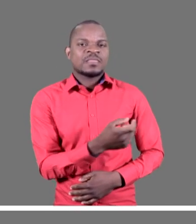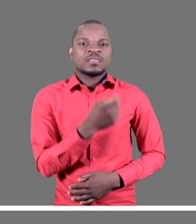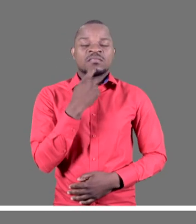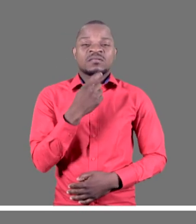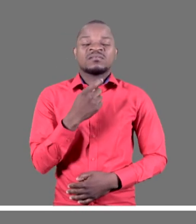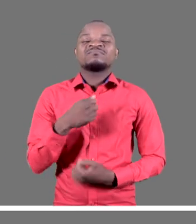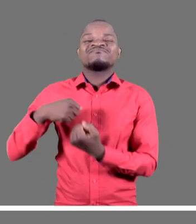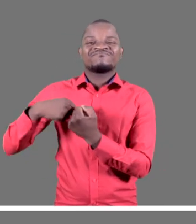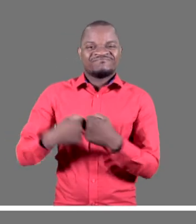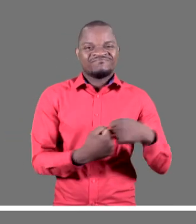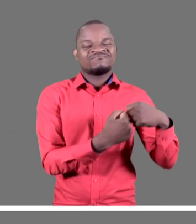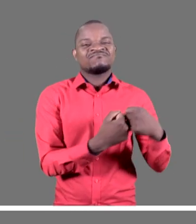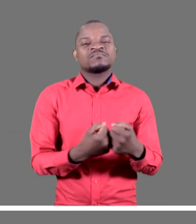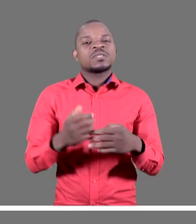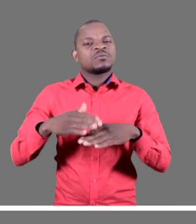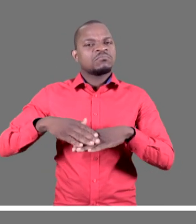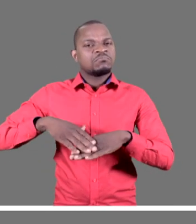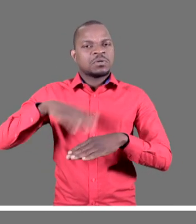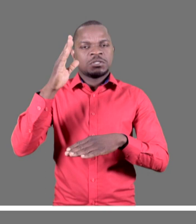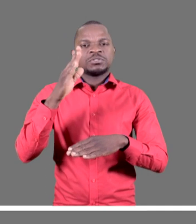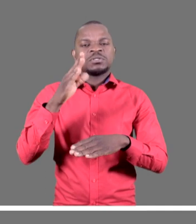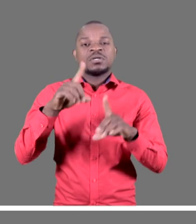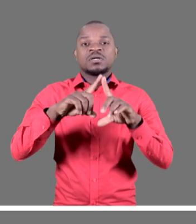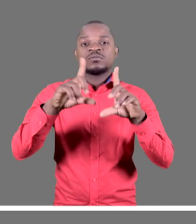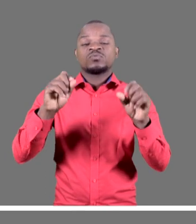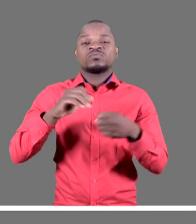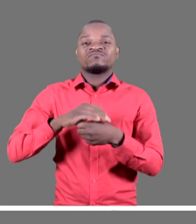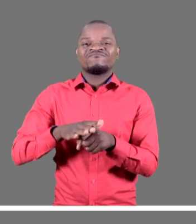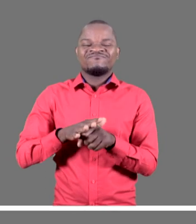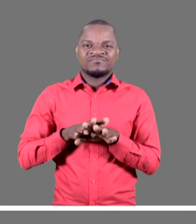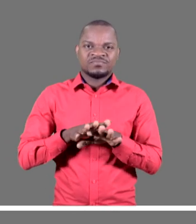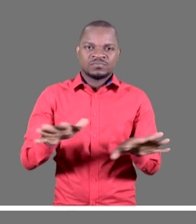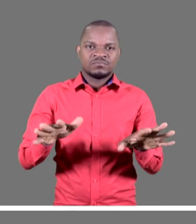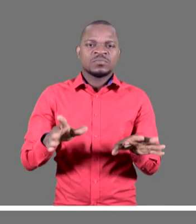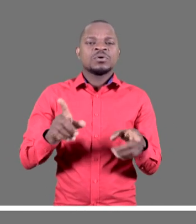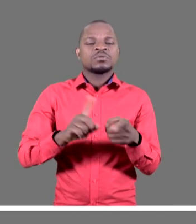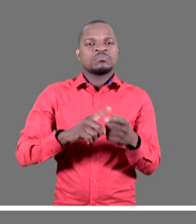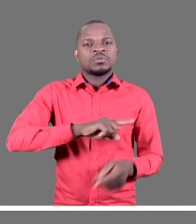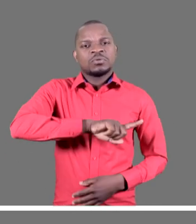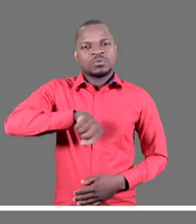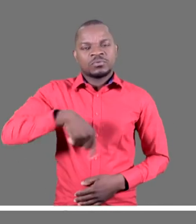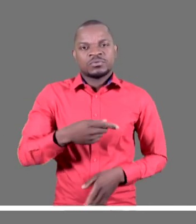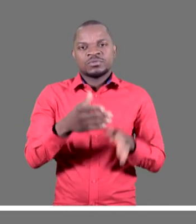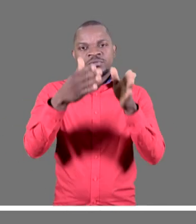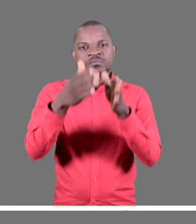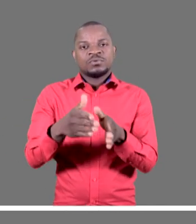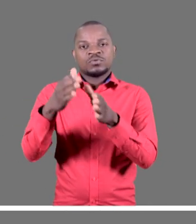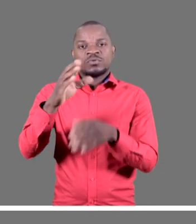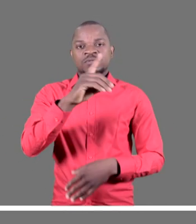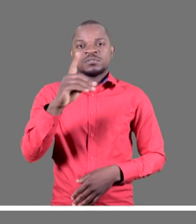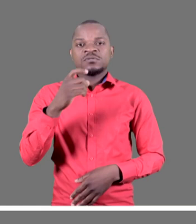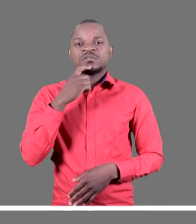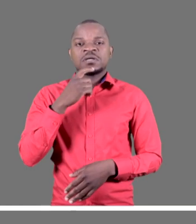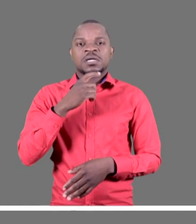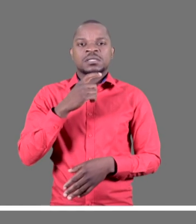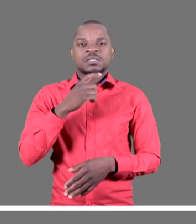grandes desafios. Como pessoas com deficiência, conseguimos ver que não podemos ficar para